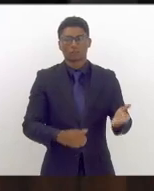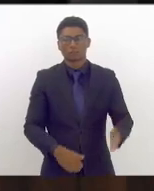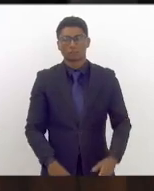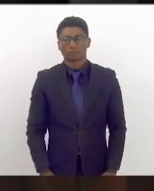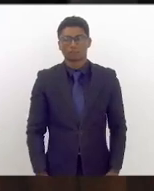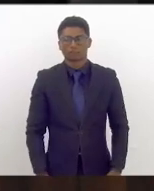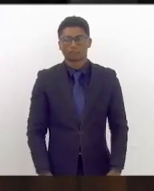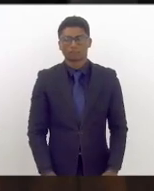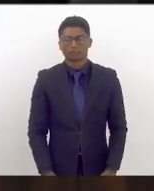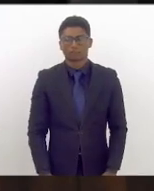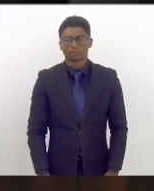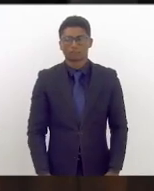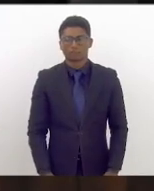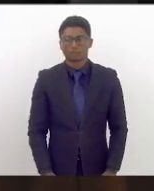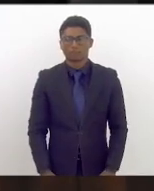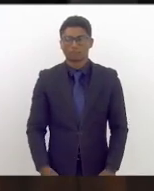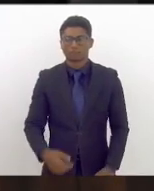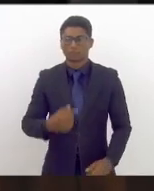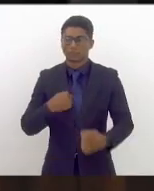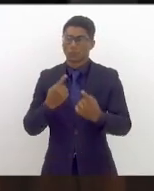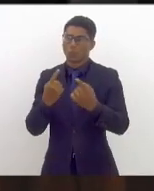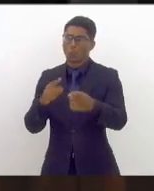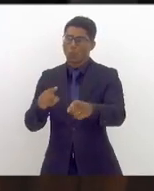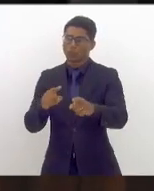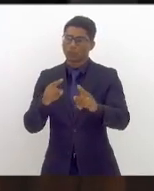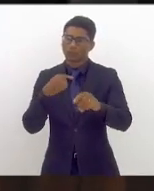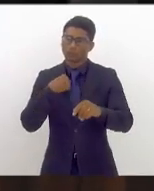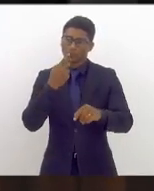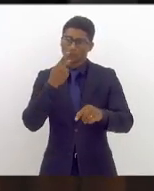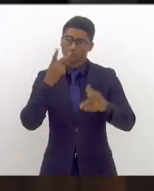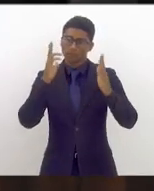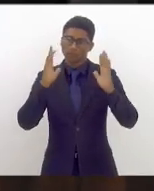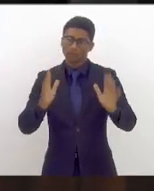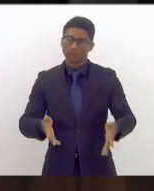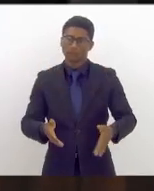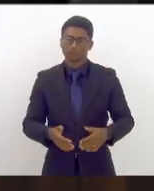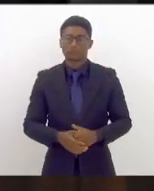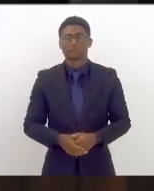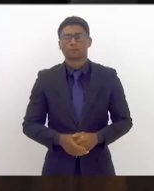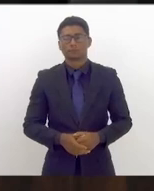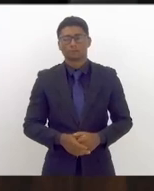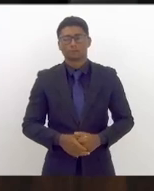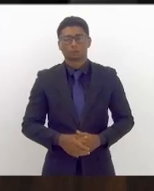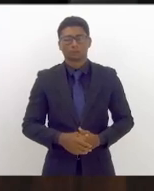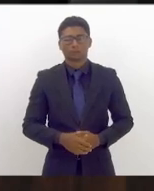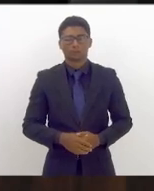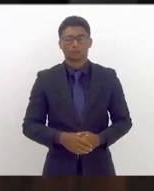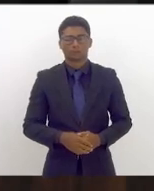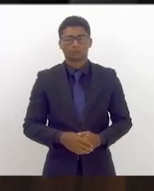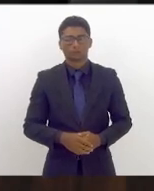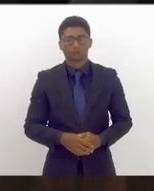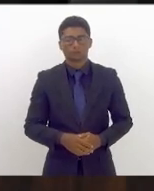eu sou contra de tomar o buraco do lume já falei aqui para para o autor do projeto